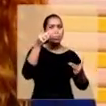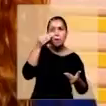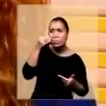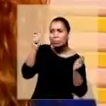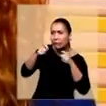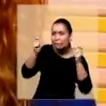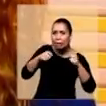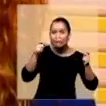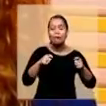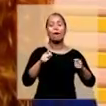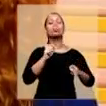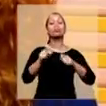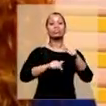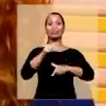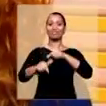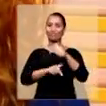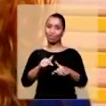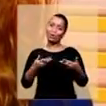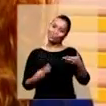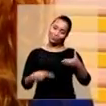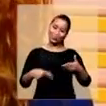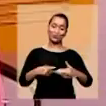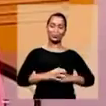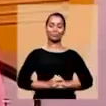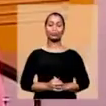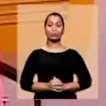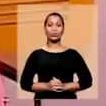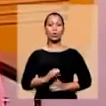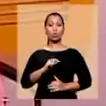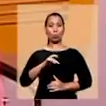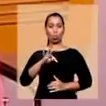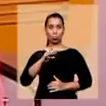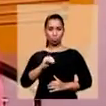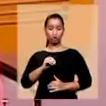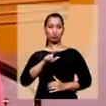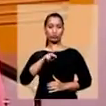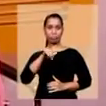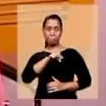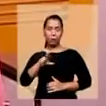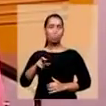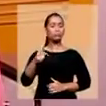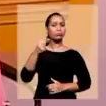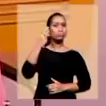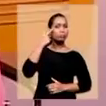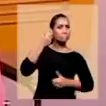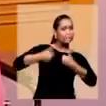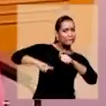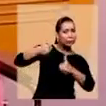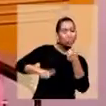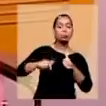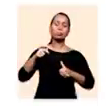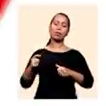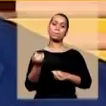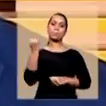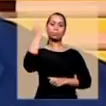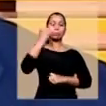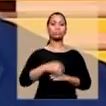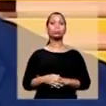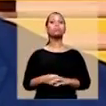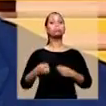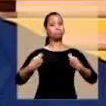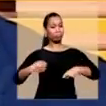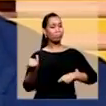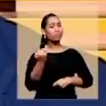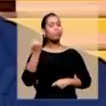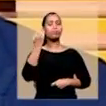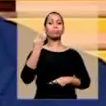e às possibilidades de serviços e do mercado. Para o coach Lucimar Sasso, a autoanálise é fundamental. É